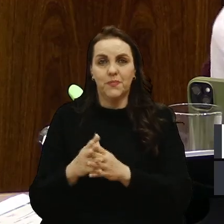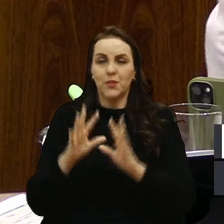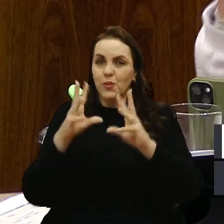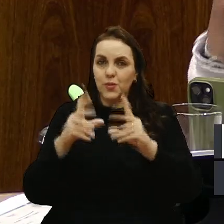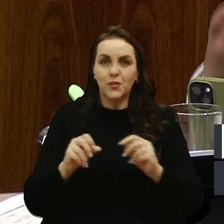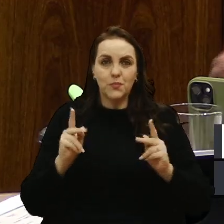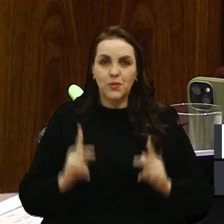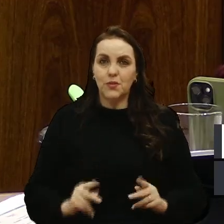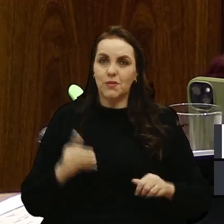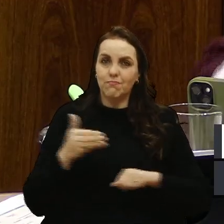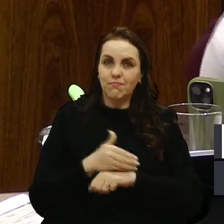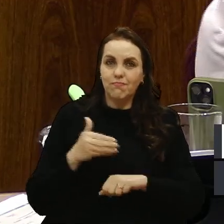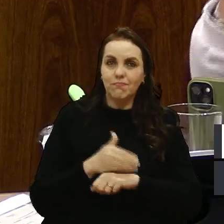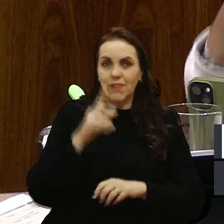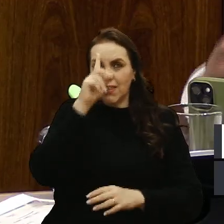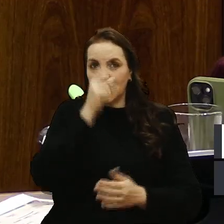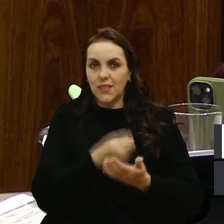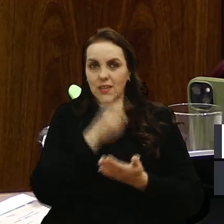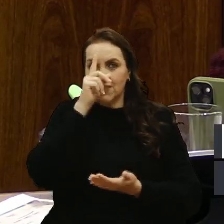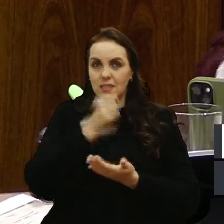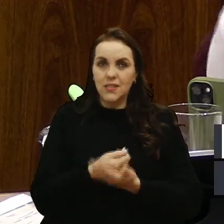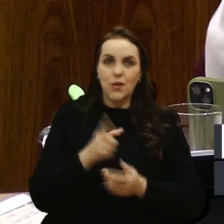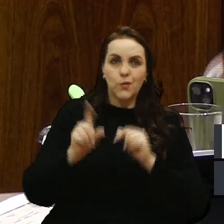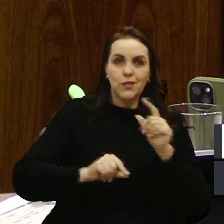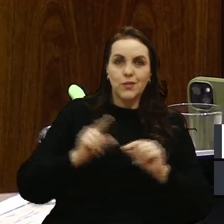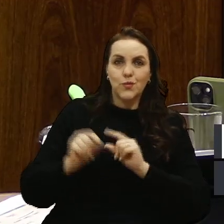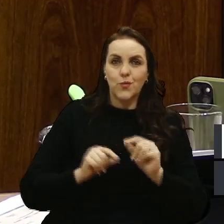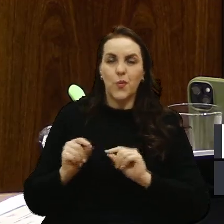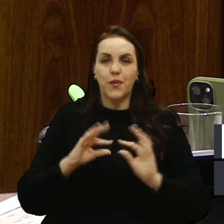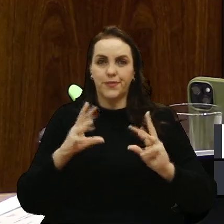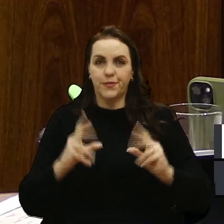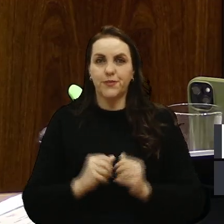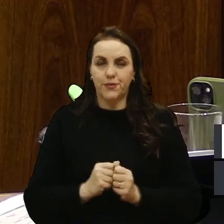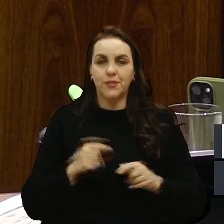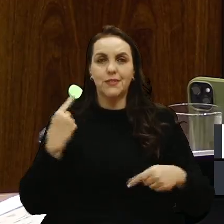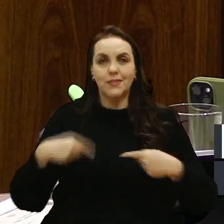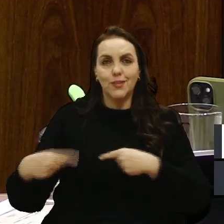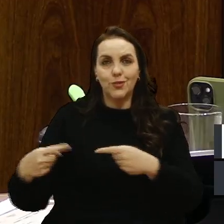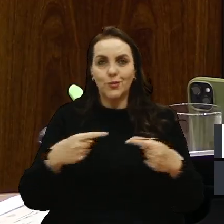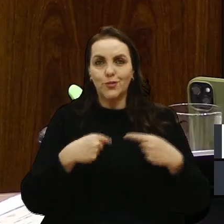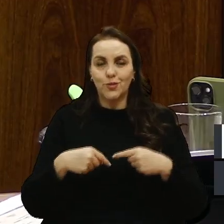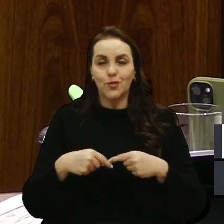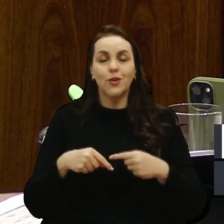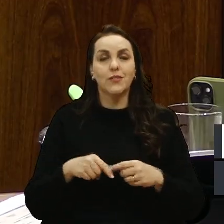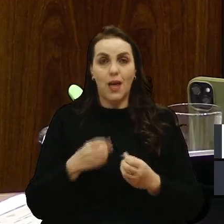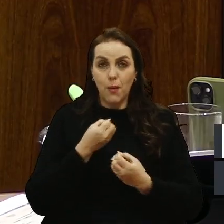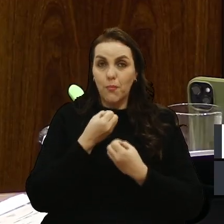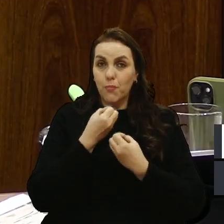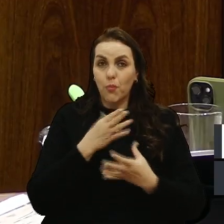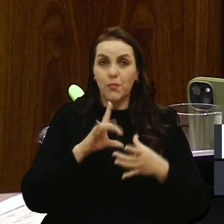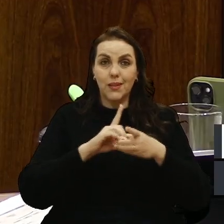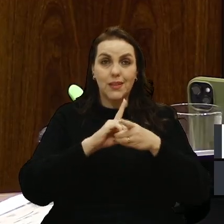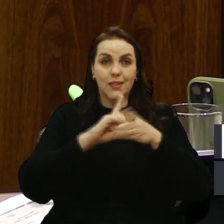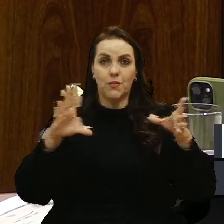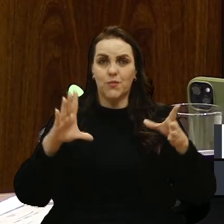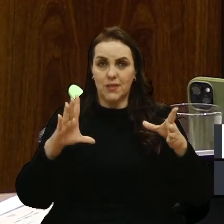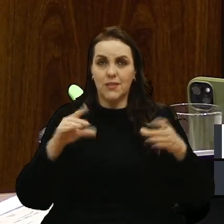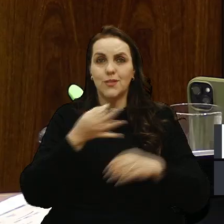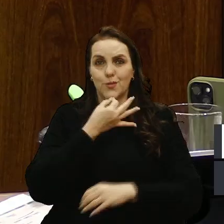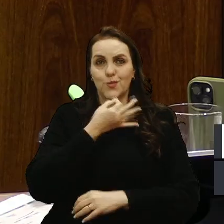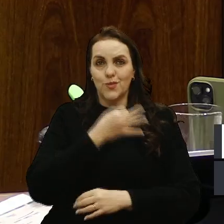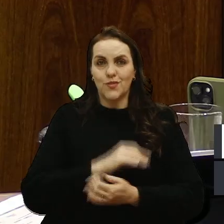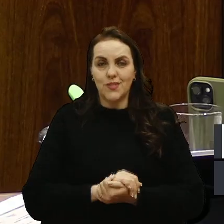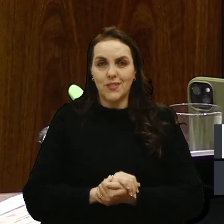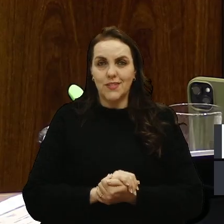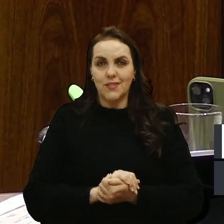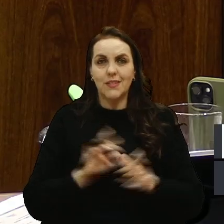fazer parte das nossas decisões, das nossas escolhas e das nossas discussões, é um ganho para a democracia de Caxias do Sul. Então, o